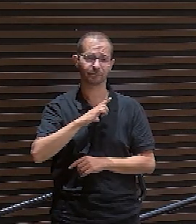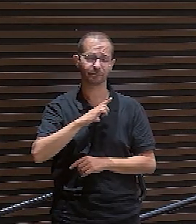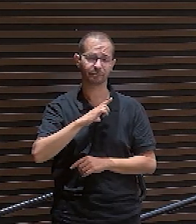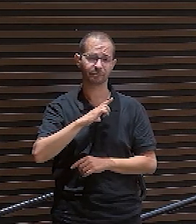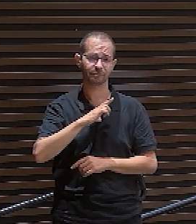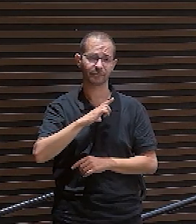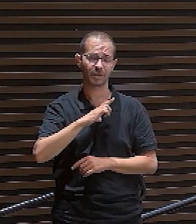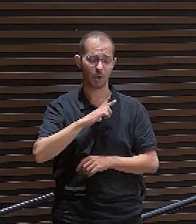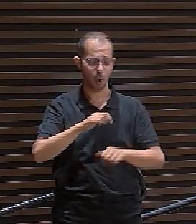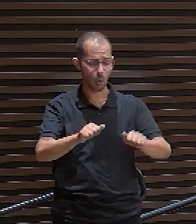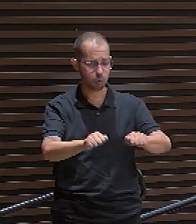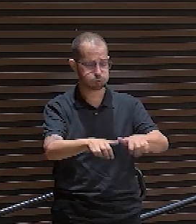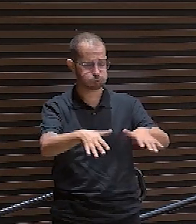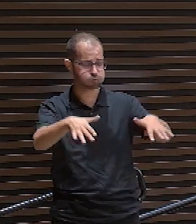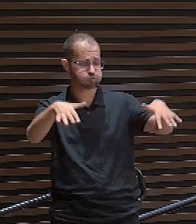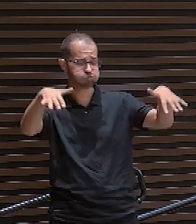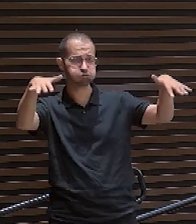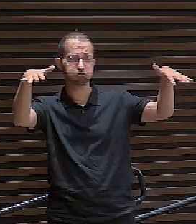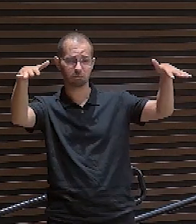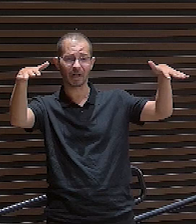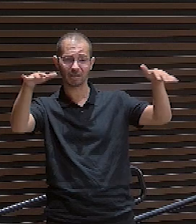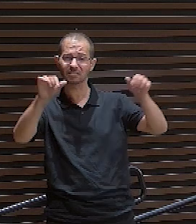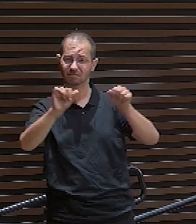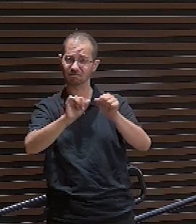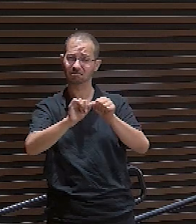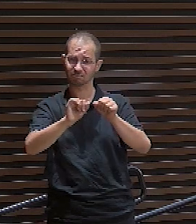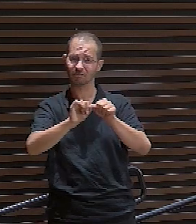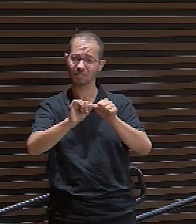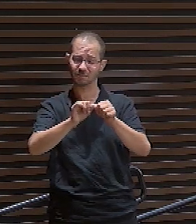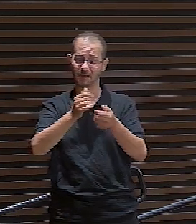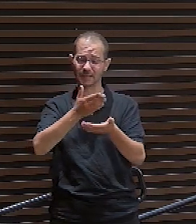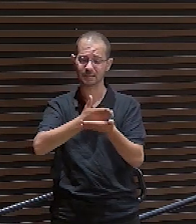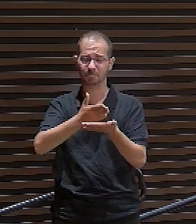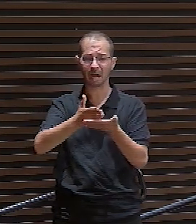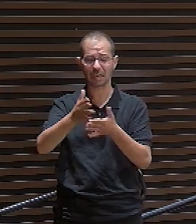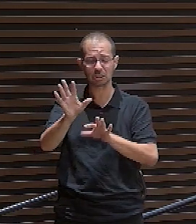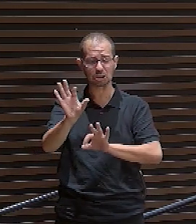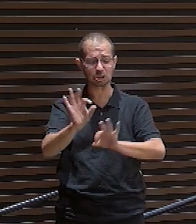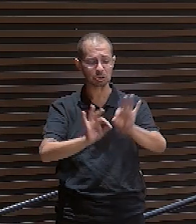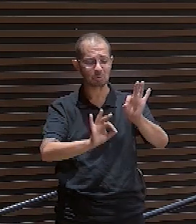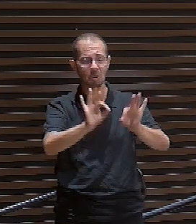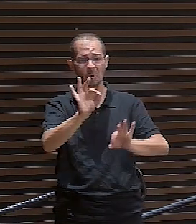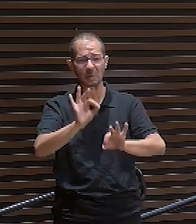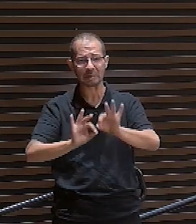as fumaças fazem parte de um esquema